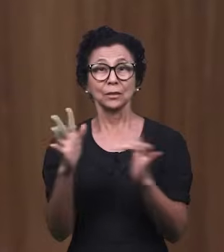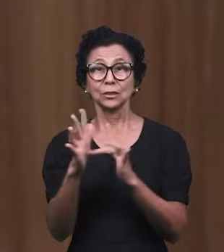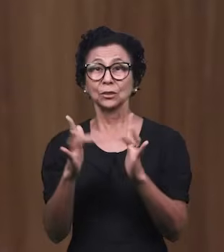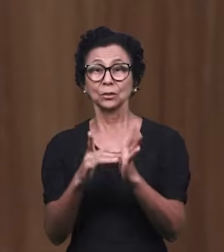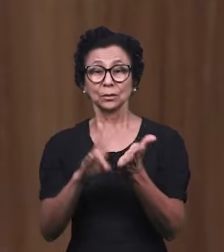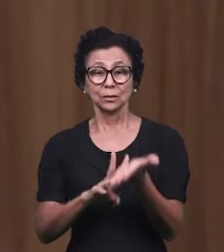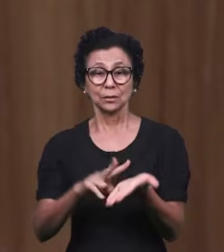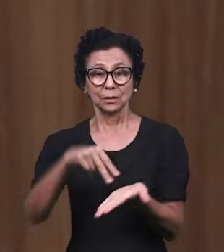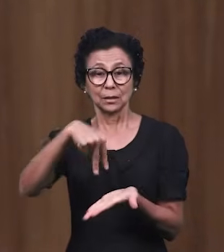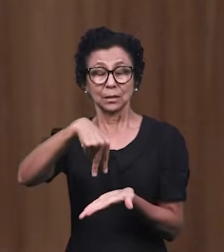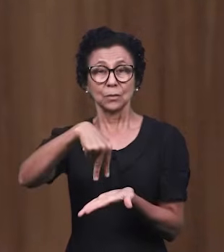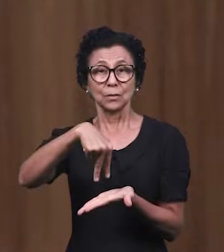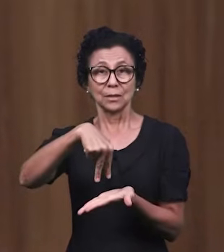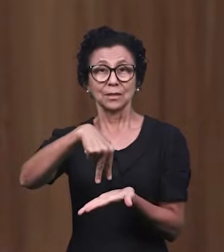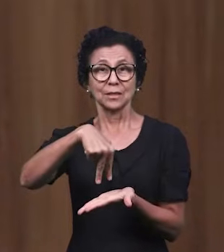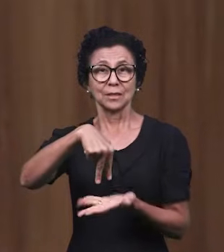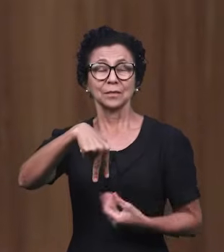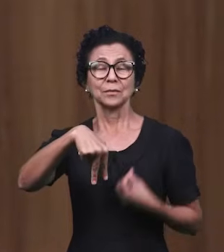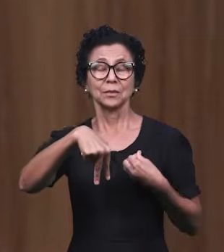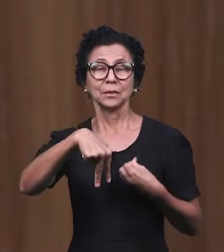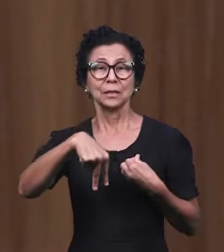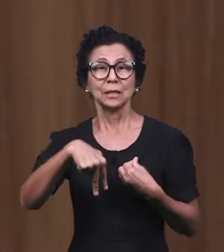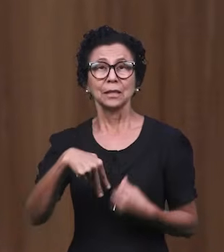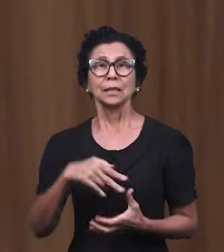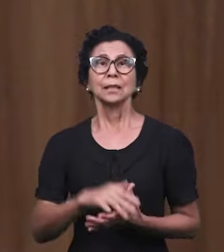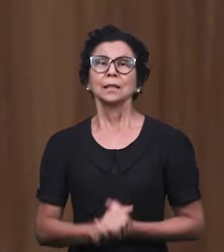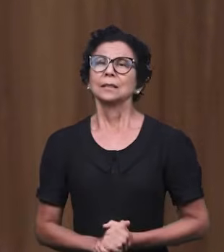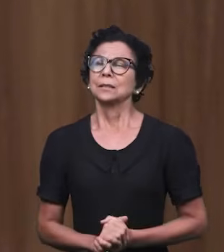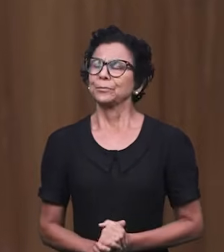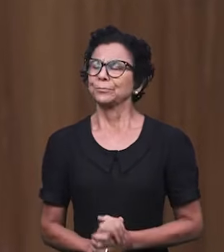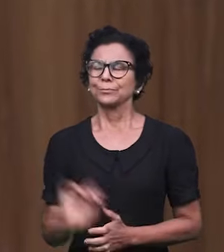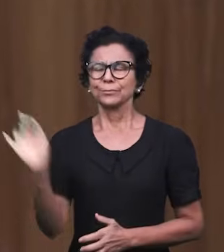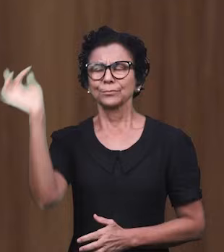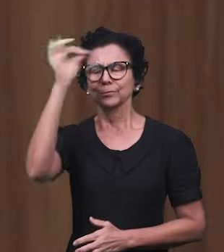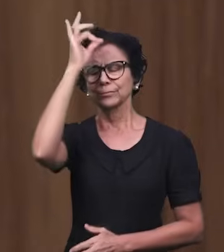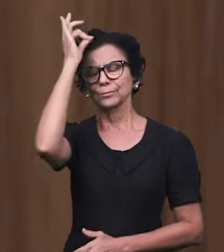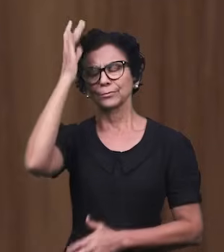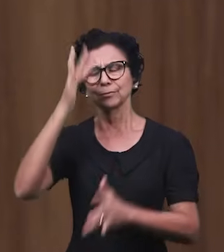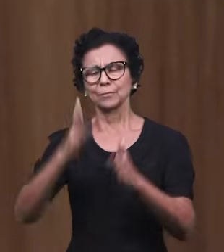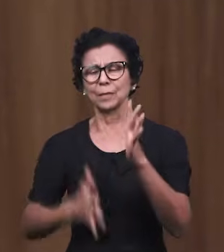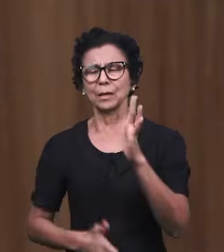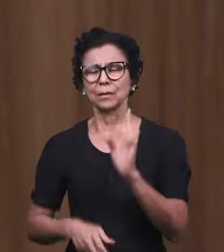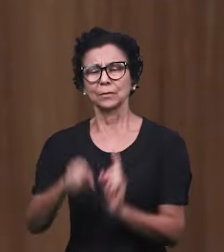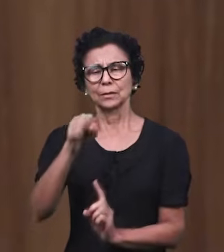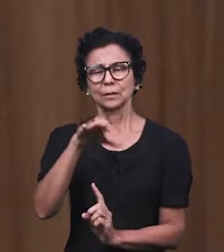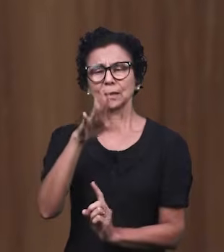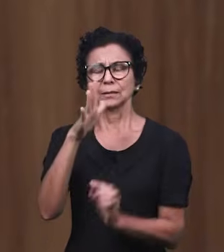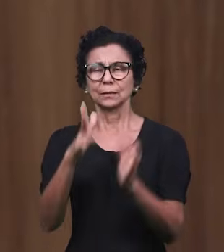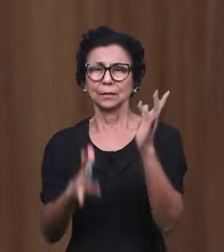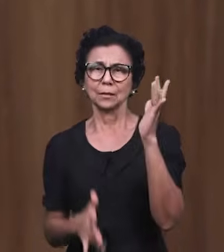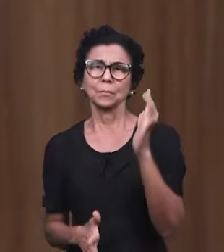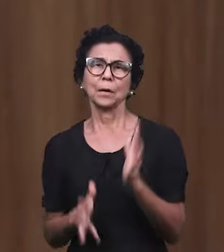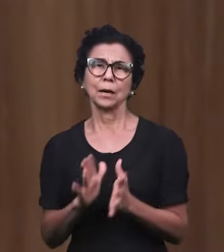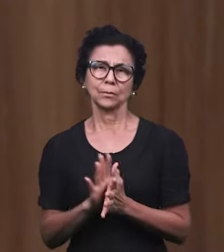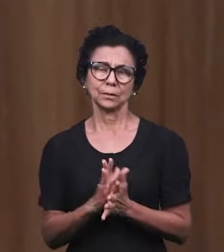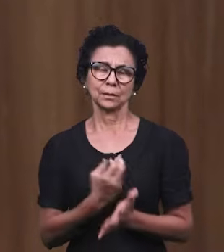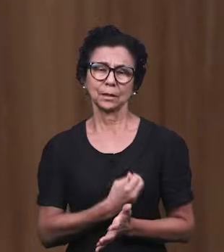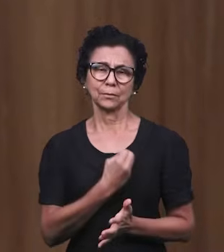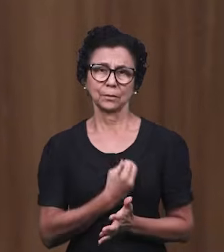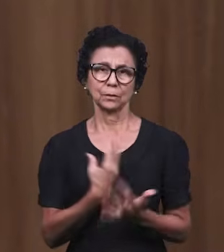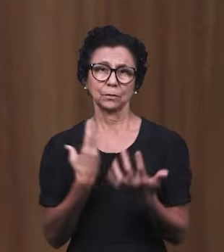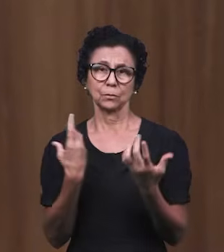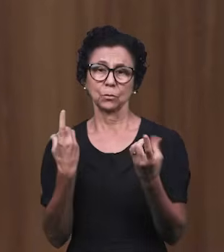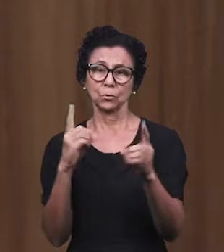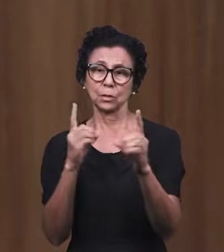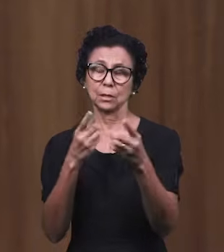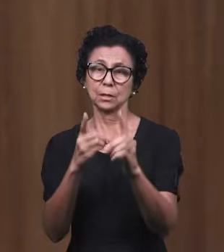Jesus, e em todos eles havia abundante graça. Glória a Deus por isso. Mas no